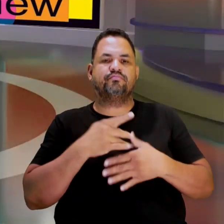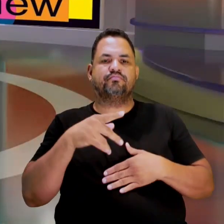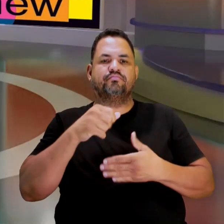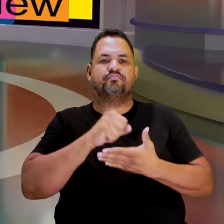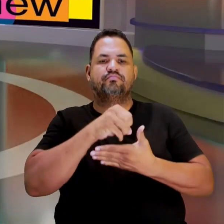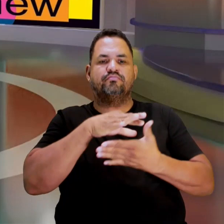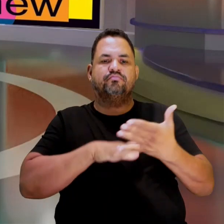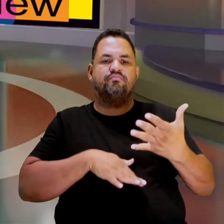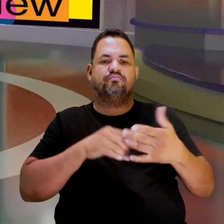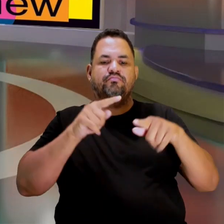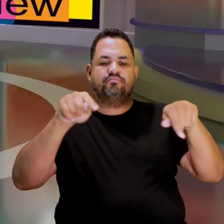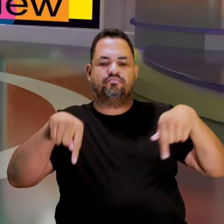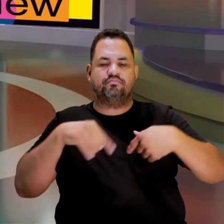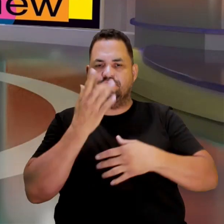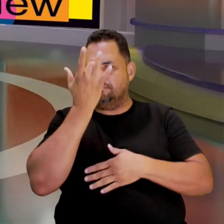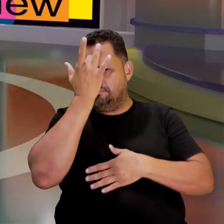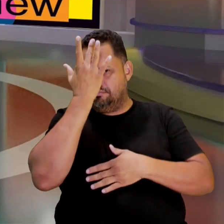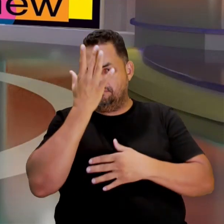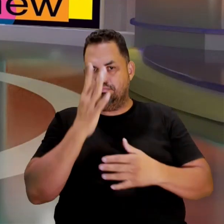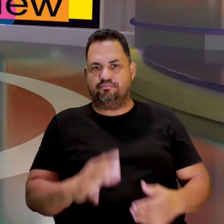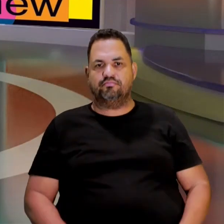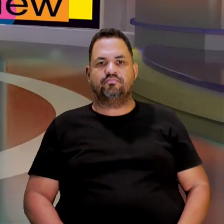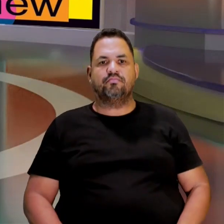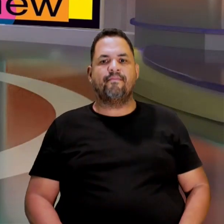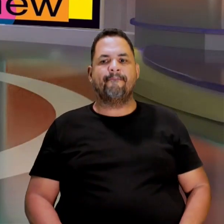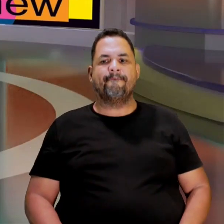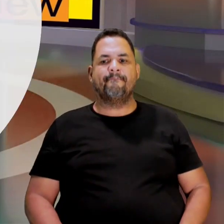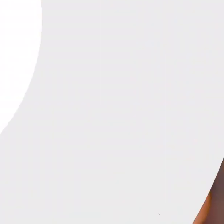atividade de sala, tá bem facinho. Be right back.